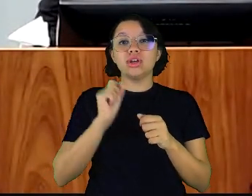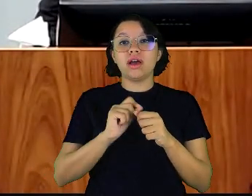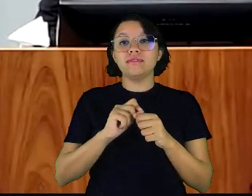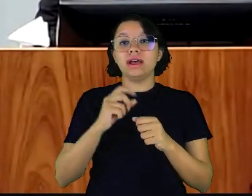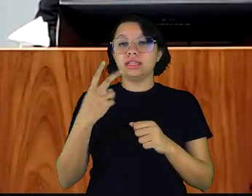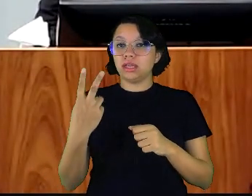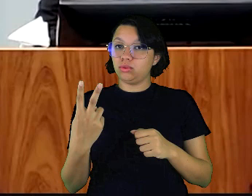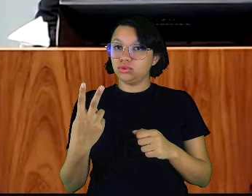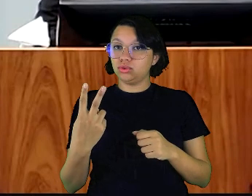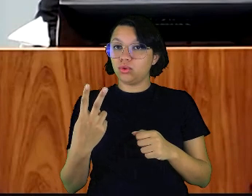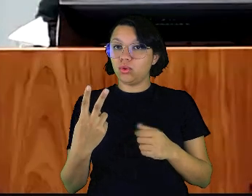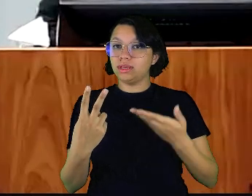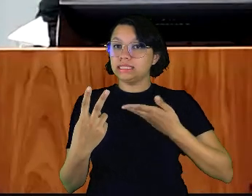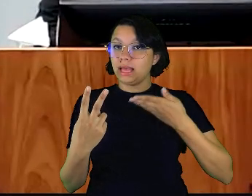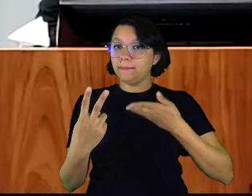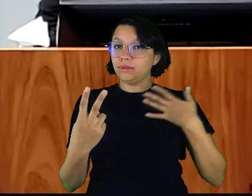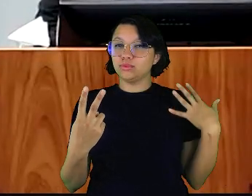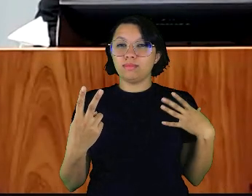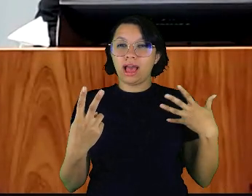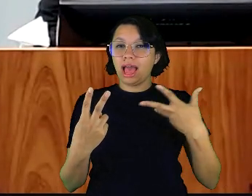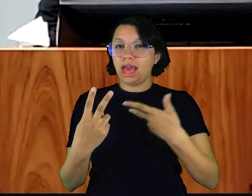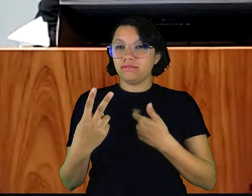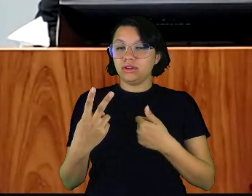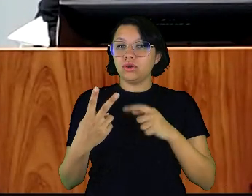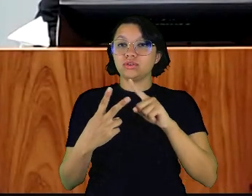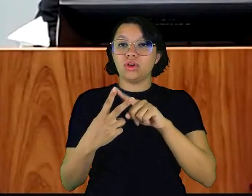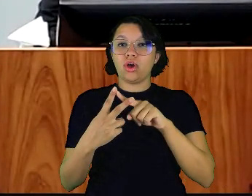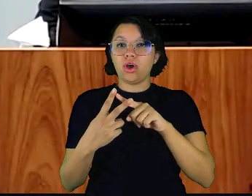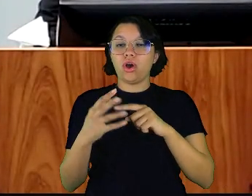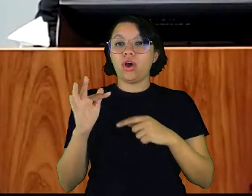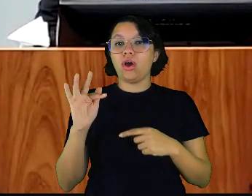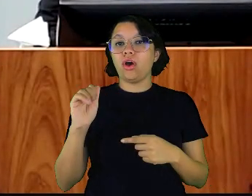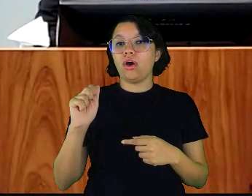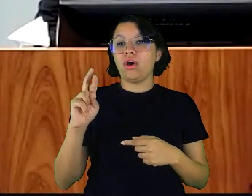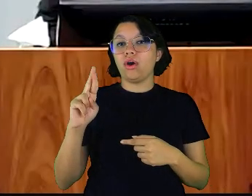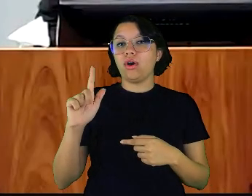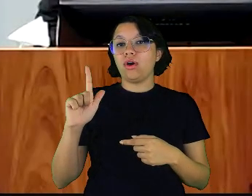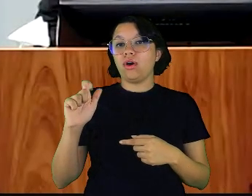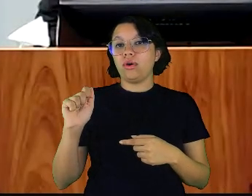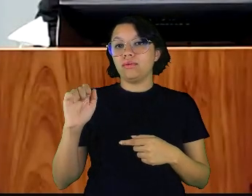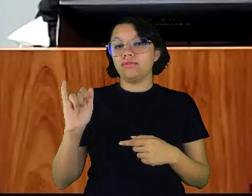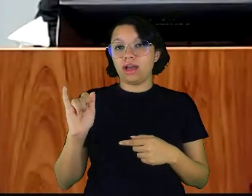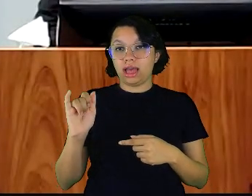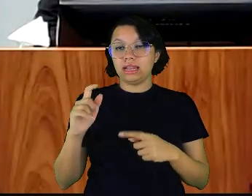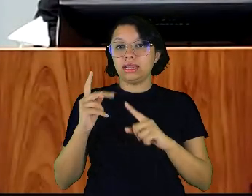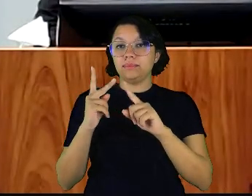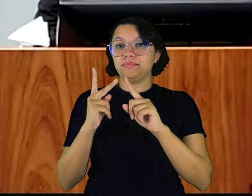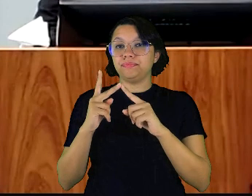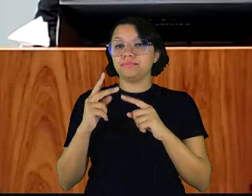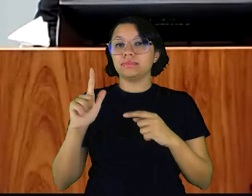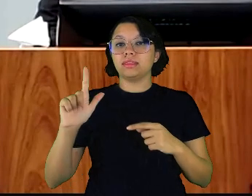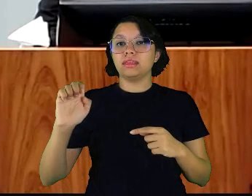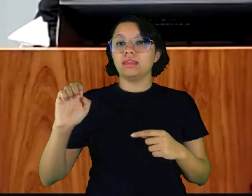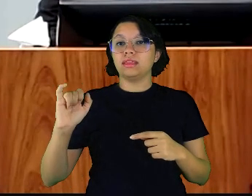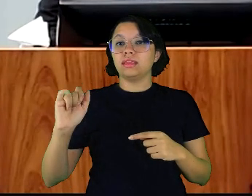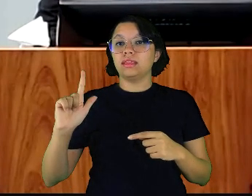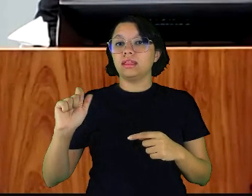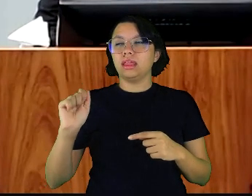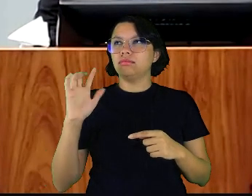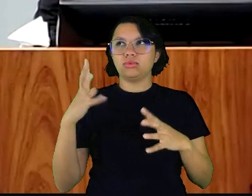serão 2 colegas brilhantes, Farley de Carvalho e Leila, conhecidas de